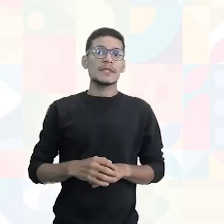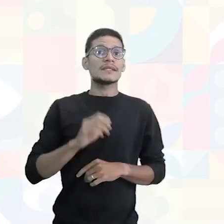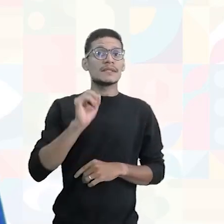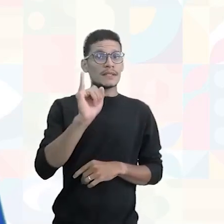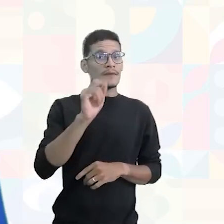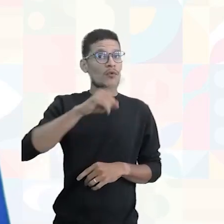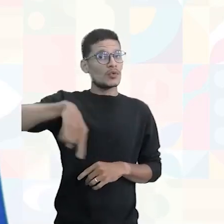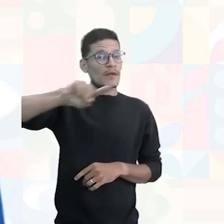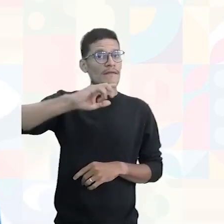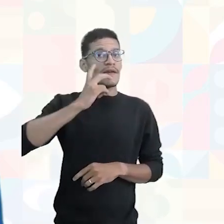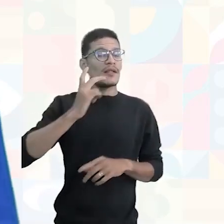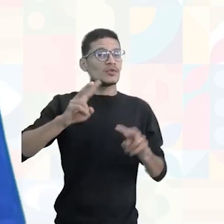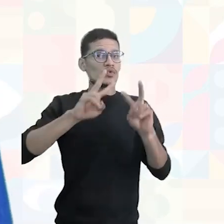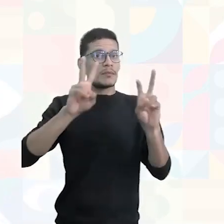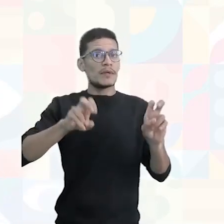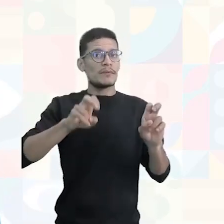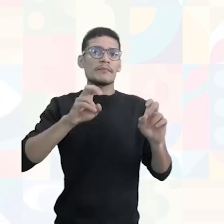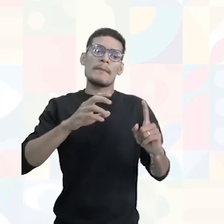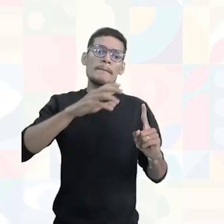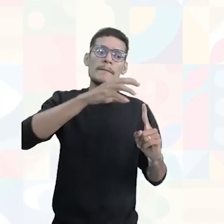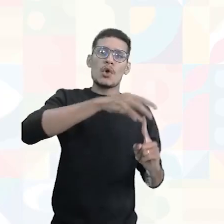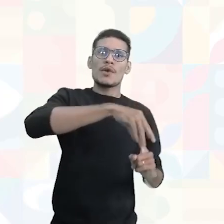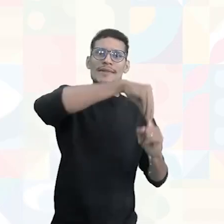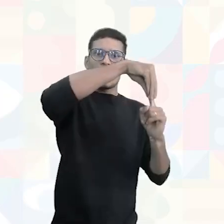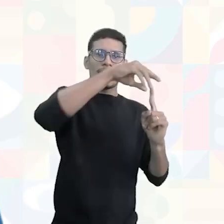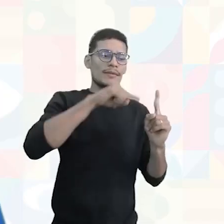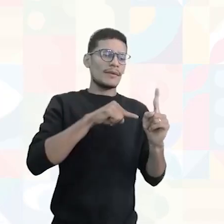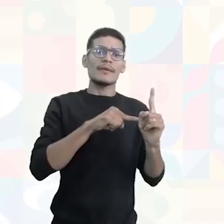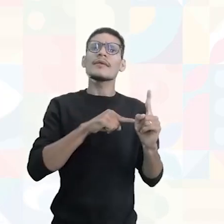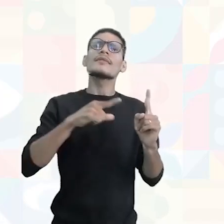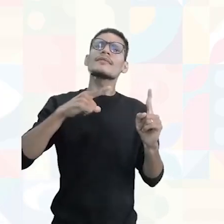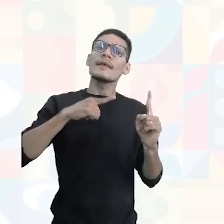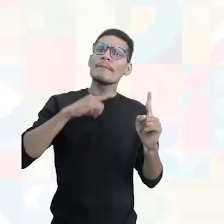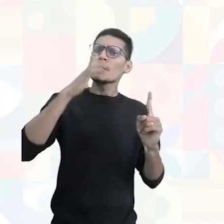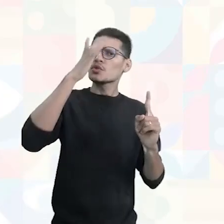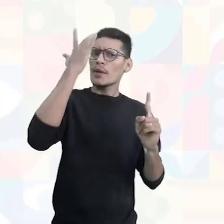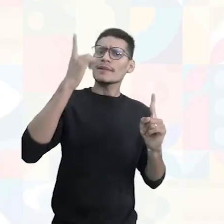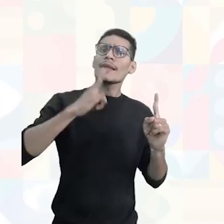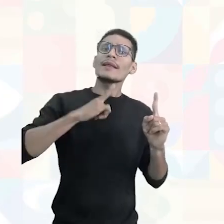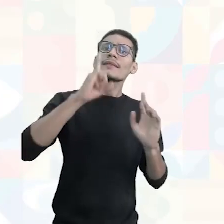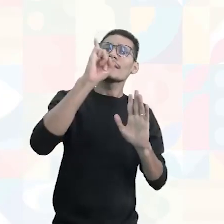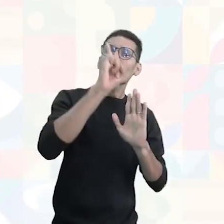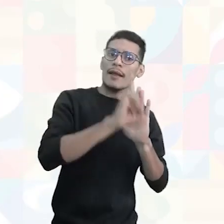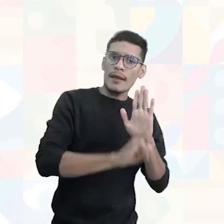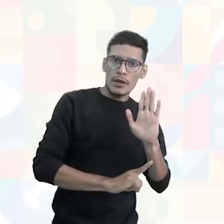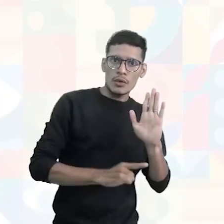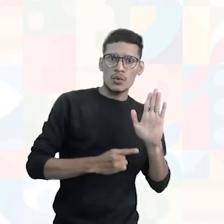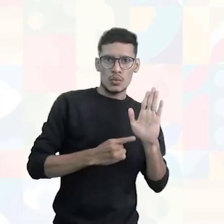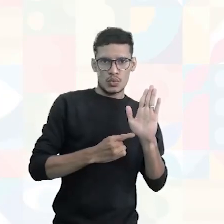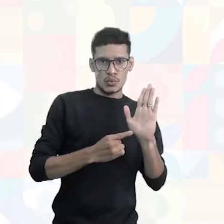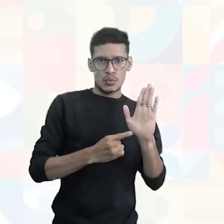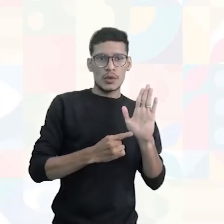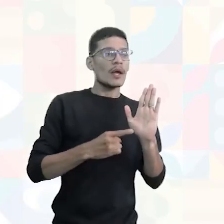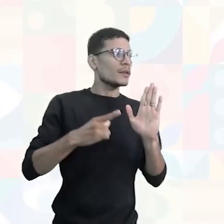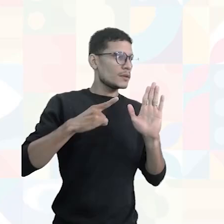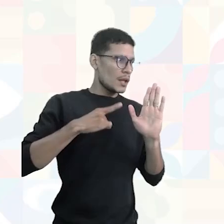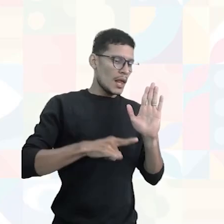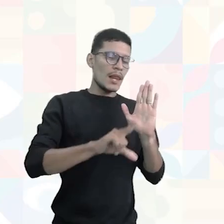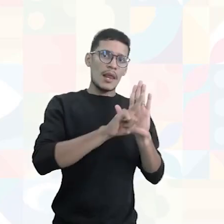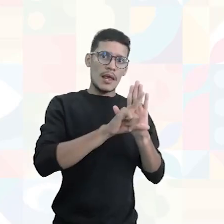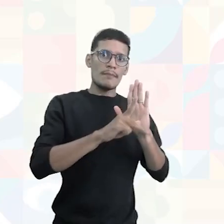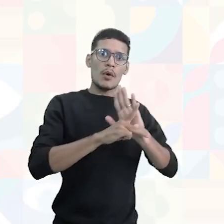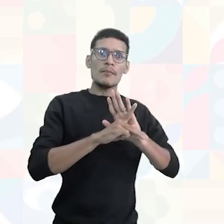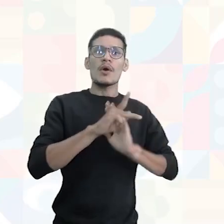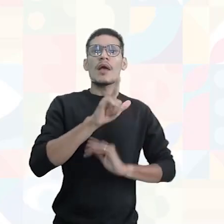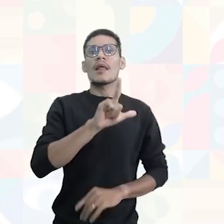falando de prioridade, a gente está falando de alguém que tem um direito, tá? E aí existe a Lei Brasileira de